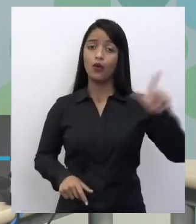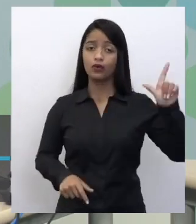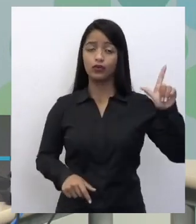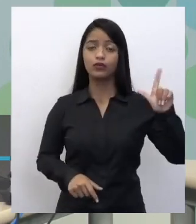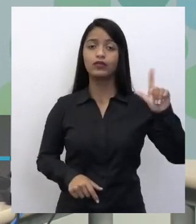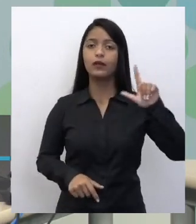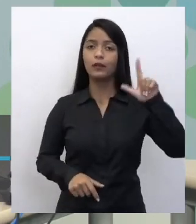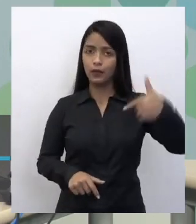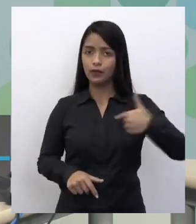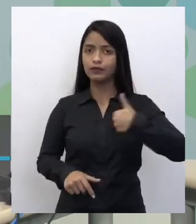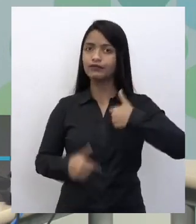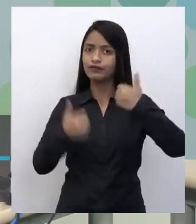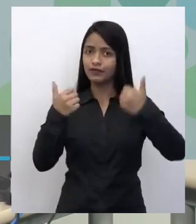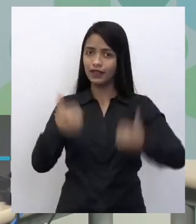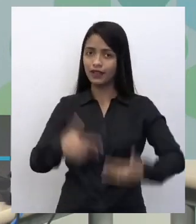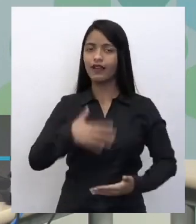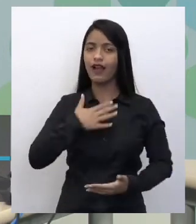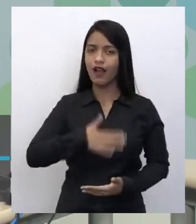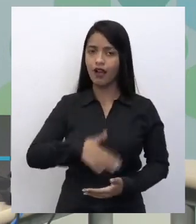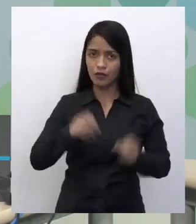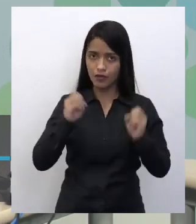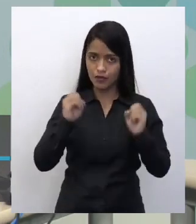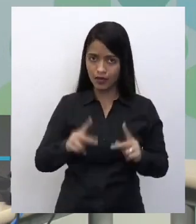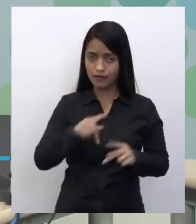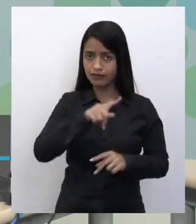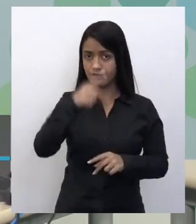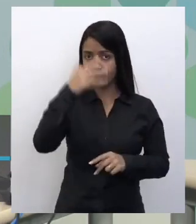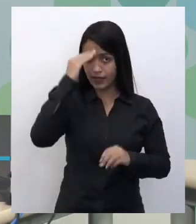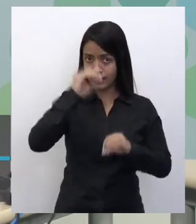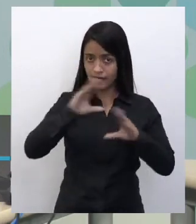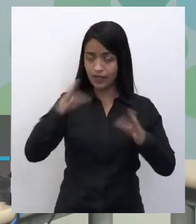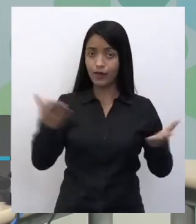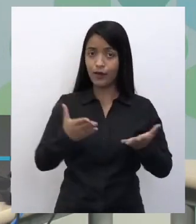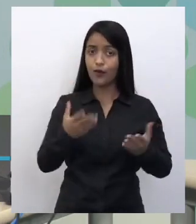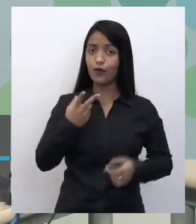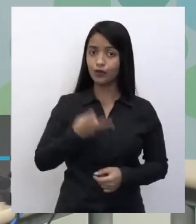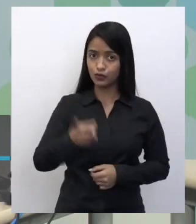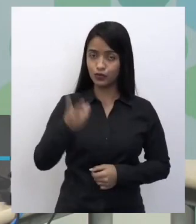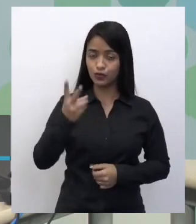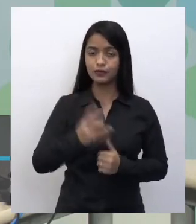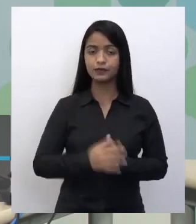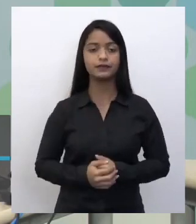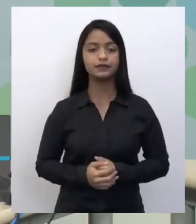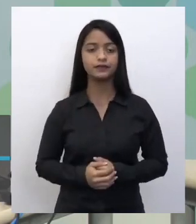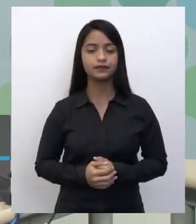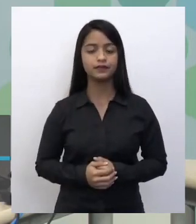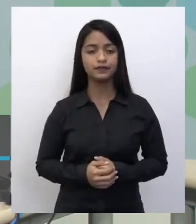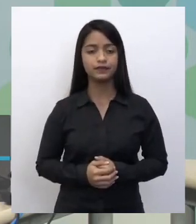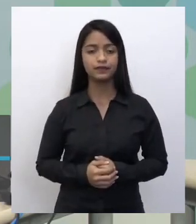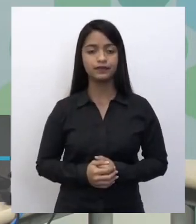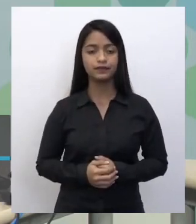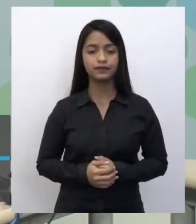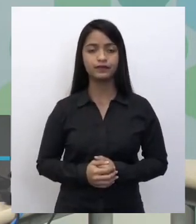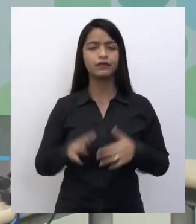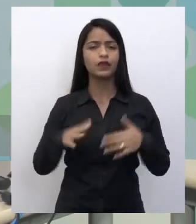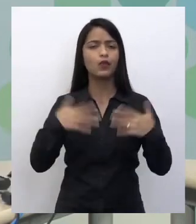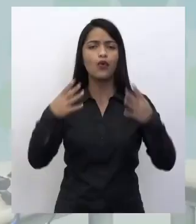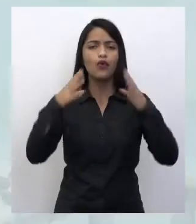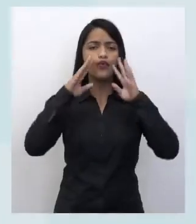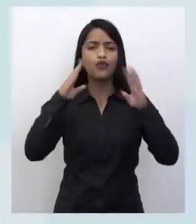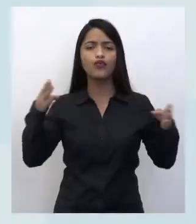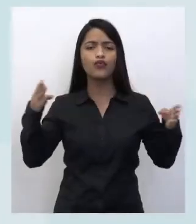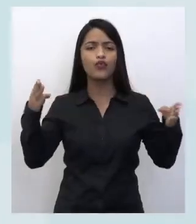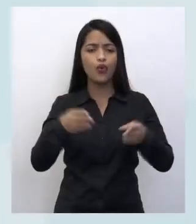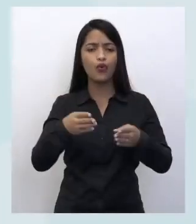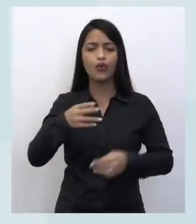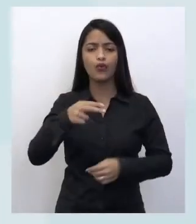com calma. Então, uhum. Certo até aí? Ok. Então, continuando. Agora sim, qual o foco narrativo